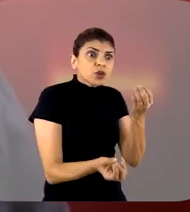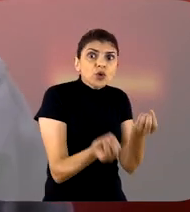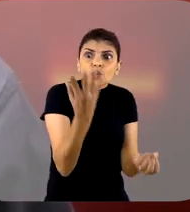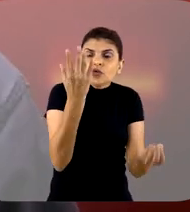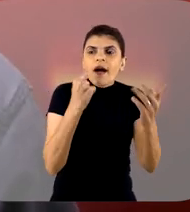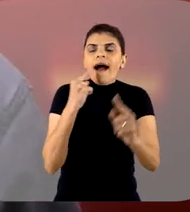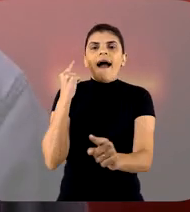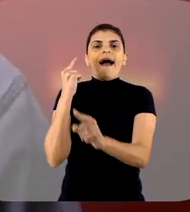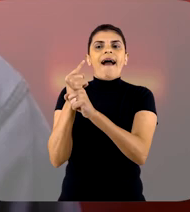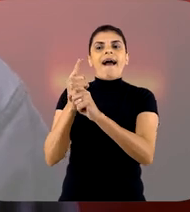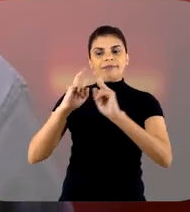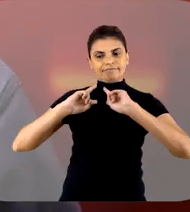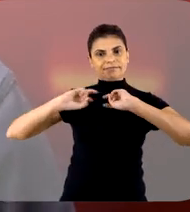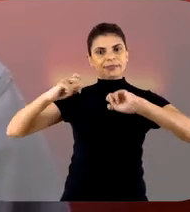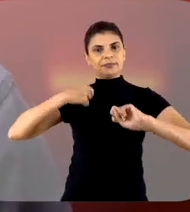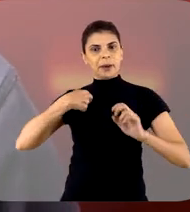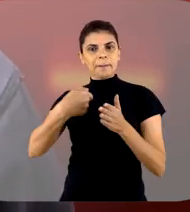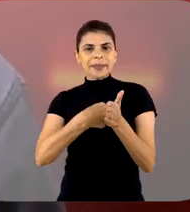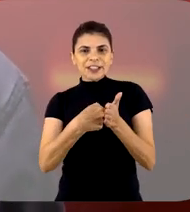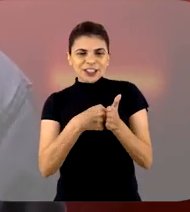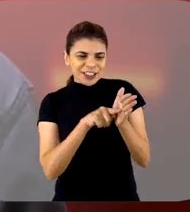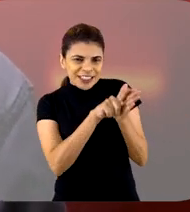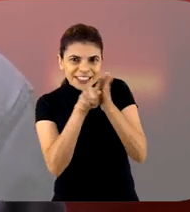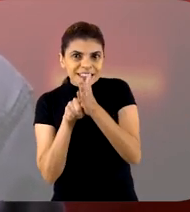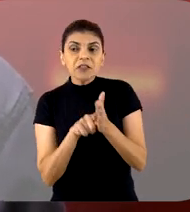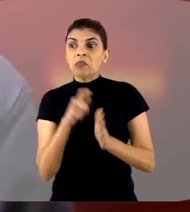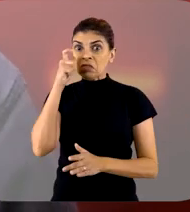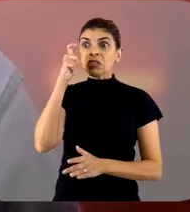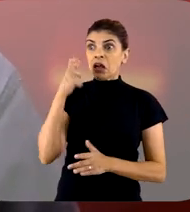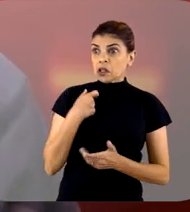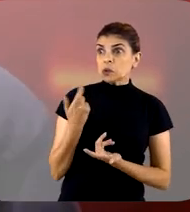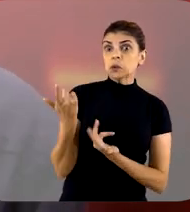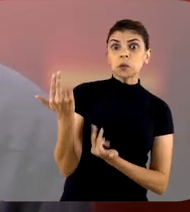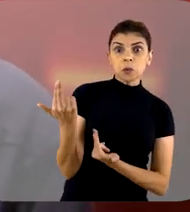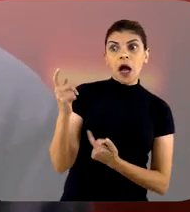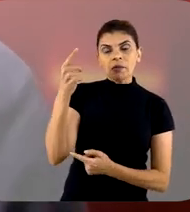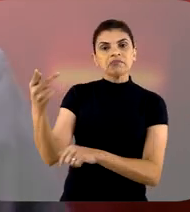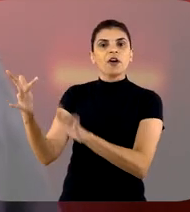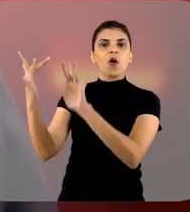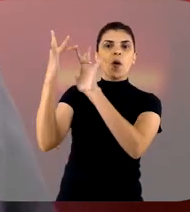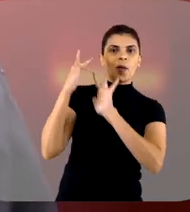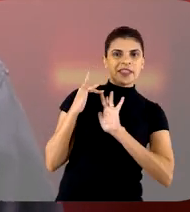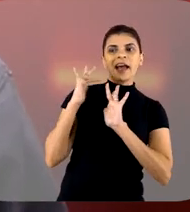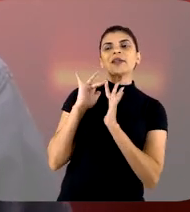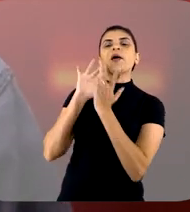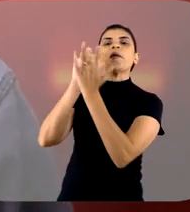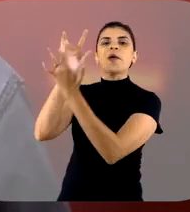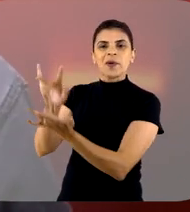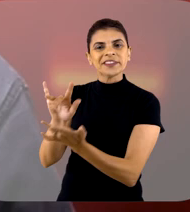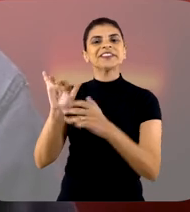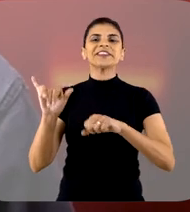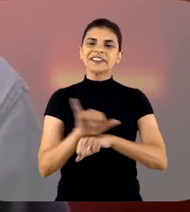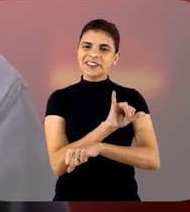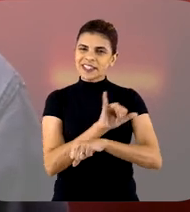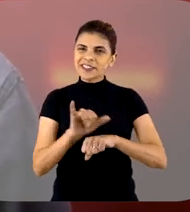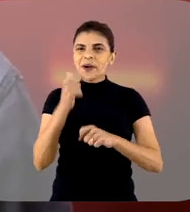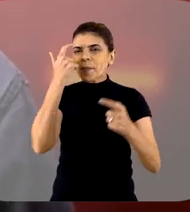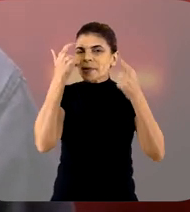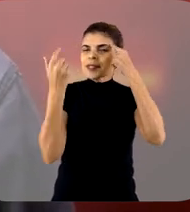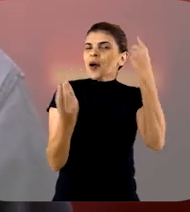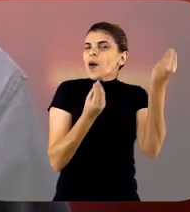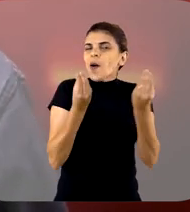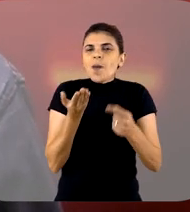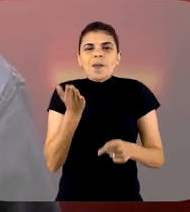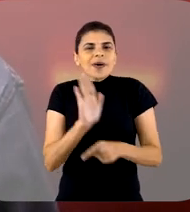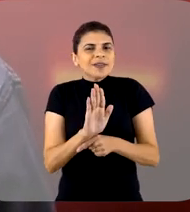áreas, identificaram a minha pesquisa como algo interessante e, inclusive, potencialmente